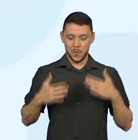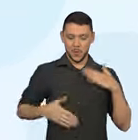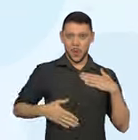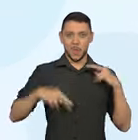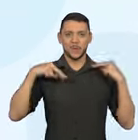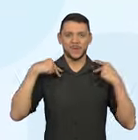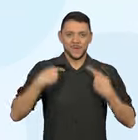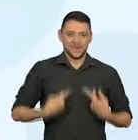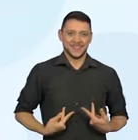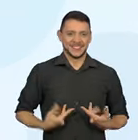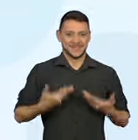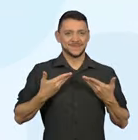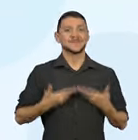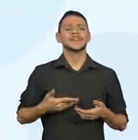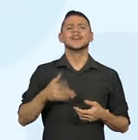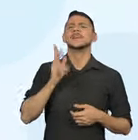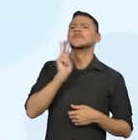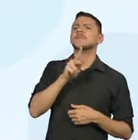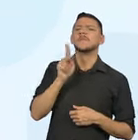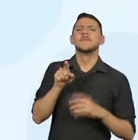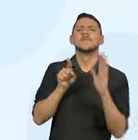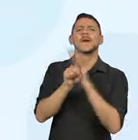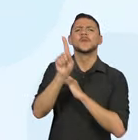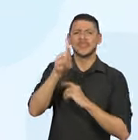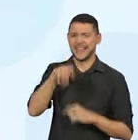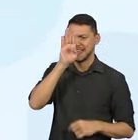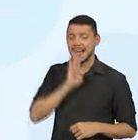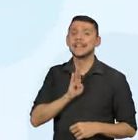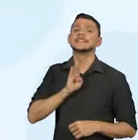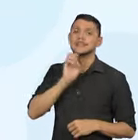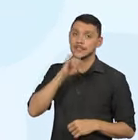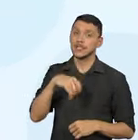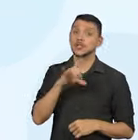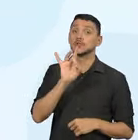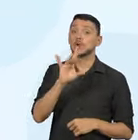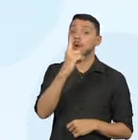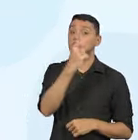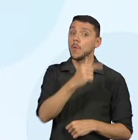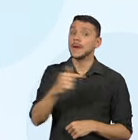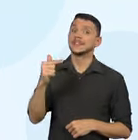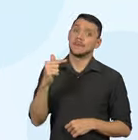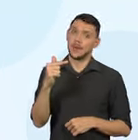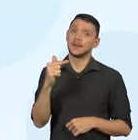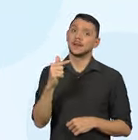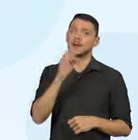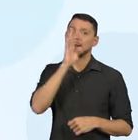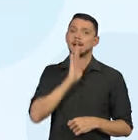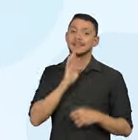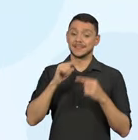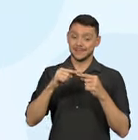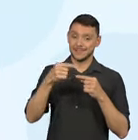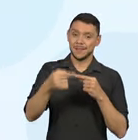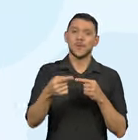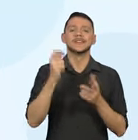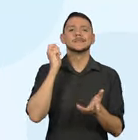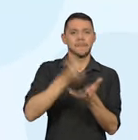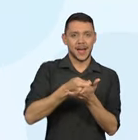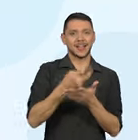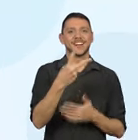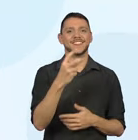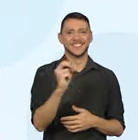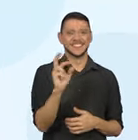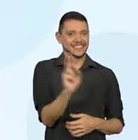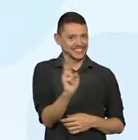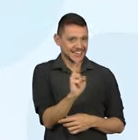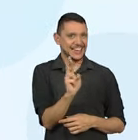tá? O aplicativo é de graça? Ele é de graça por uma semana, tá bom? Depois disso custa R$20. É o que eu falei, um pãozinho que eu deixei de comprar na